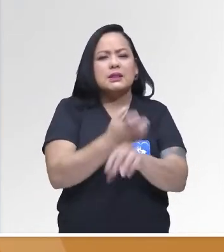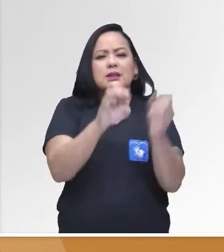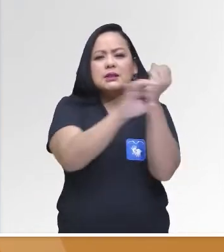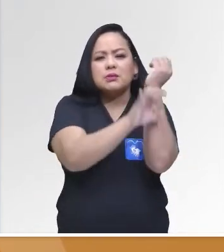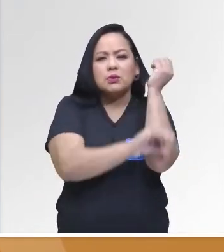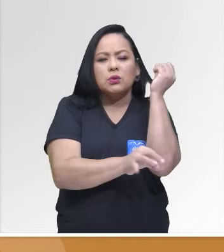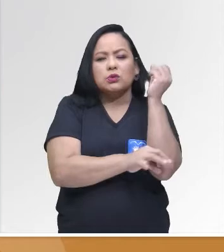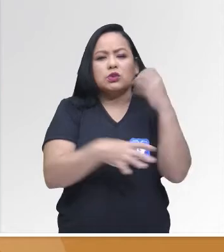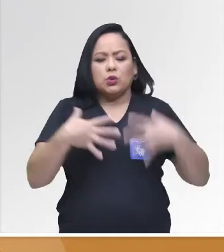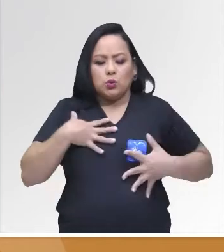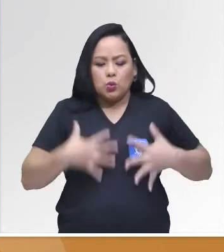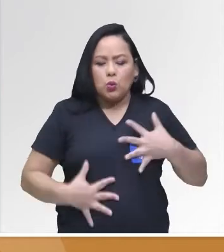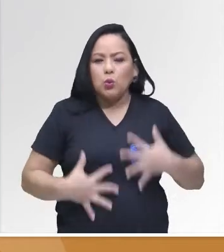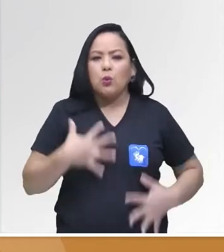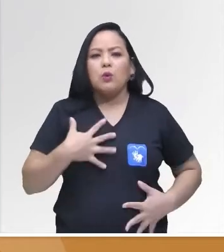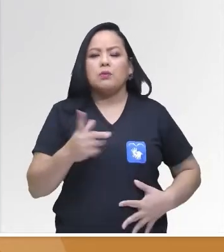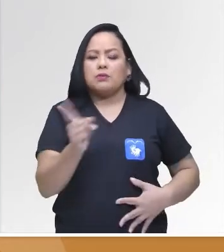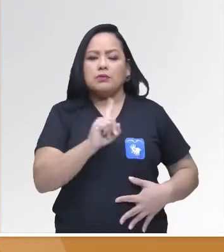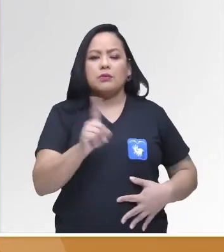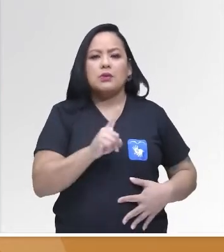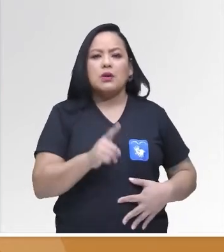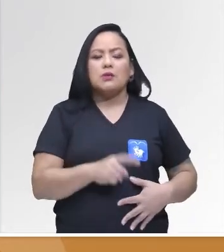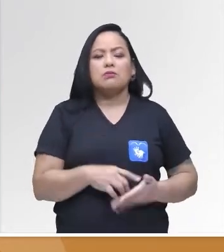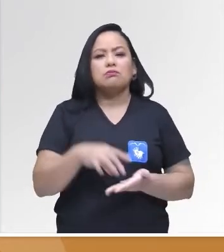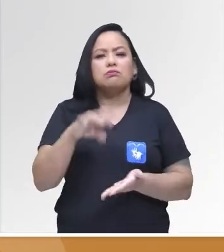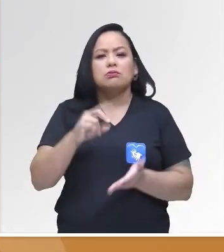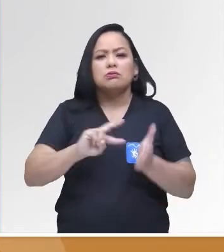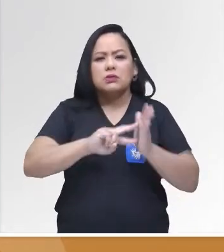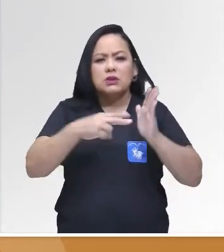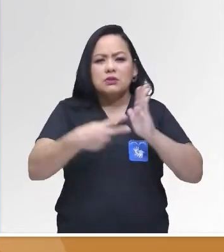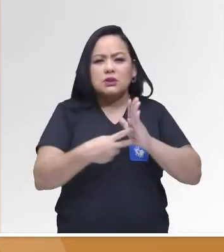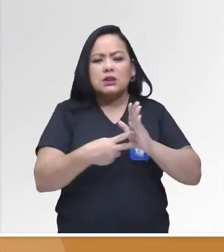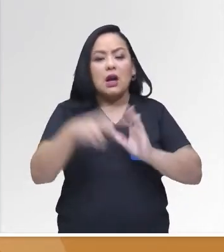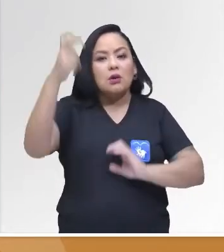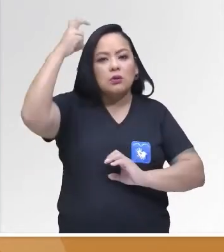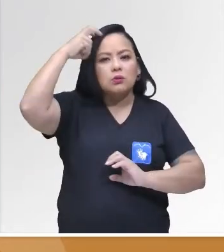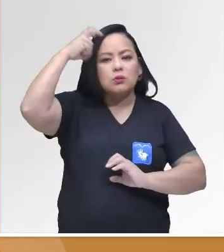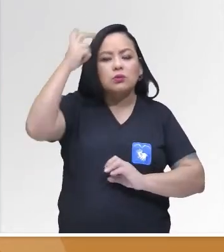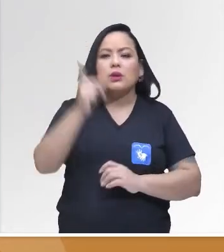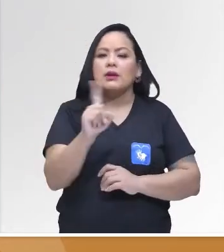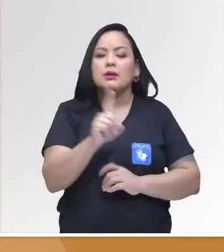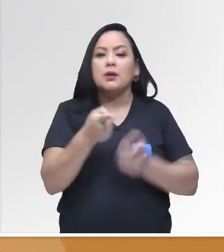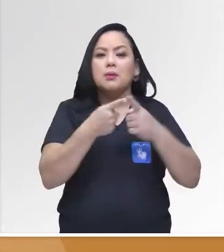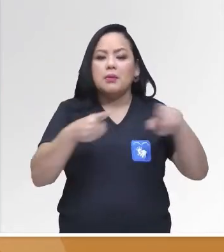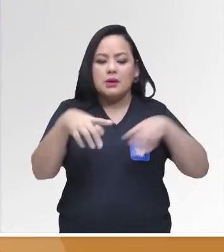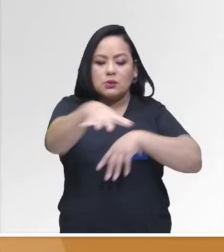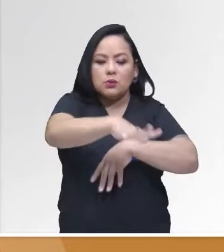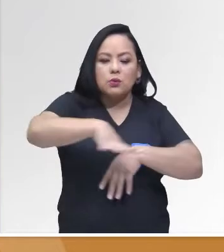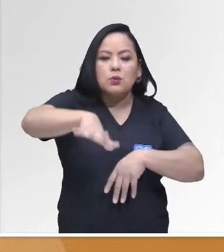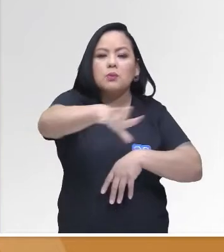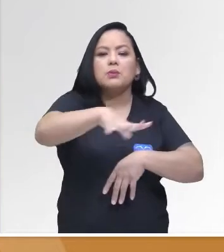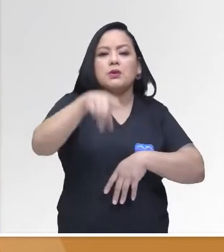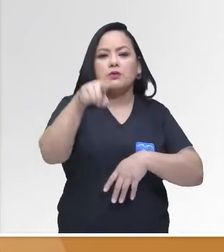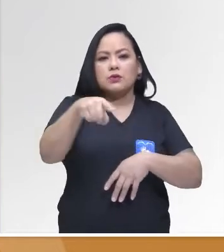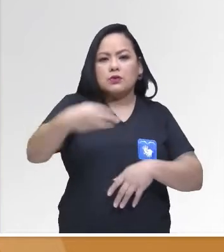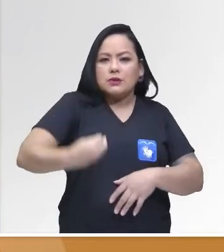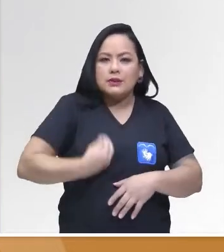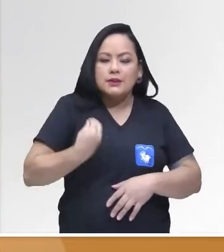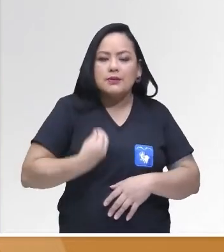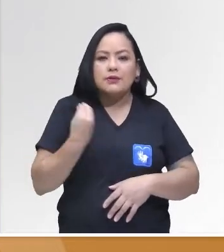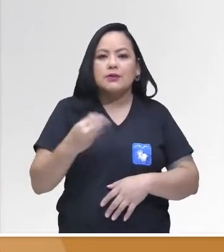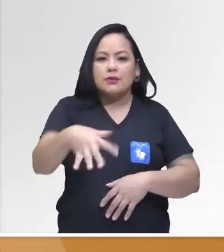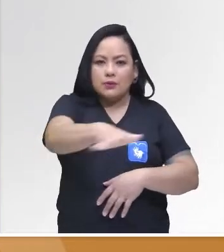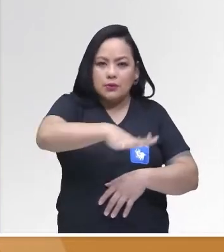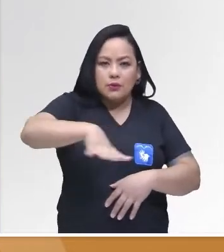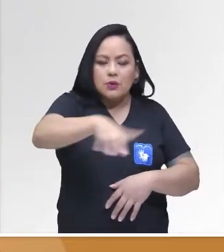do corpo, que vai determinar a cultura. Não, é o meio em que você vive, é o